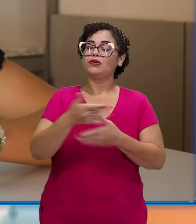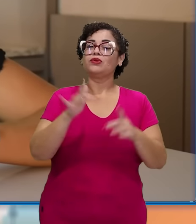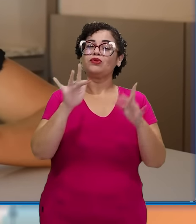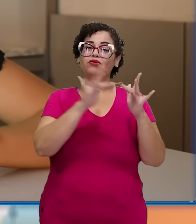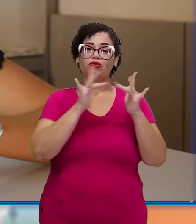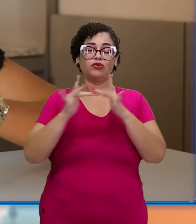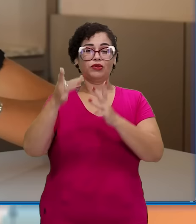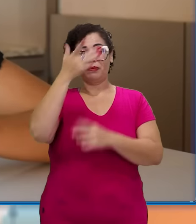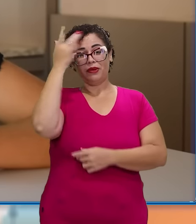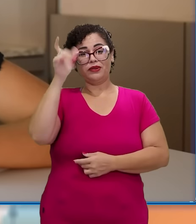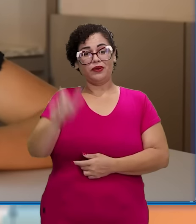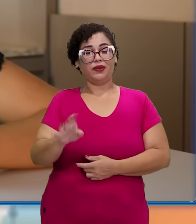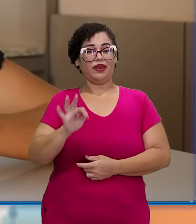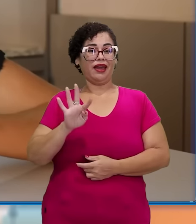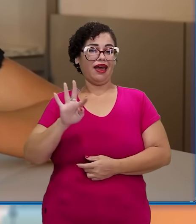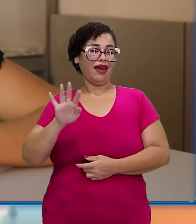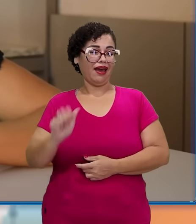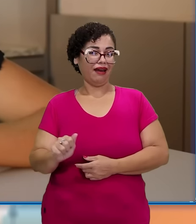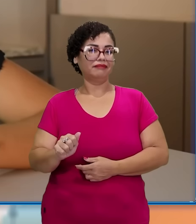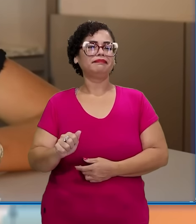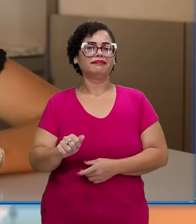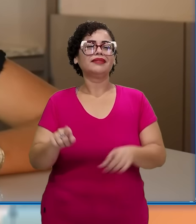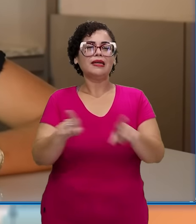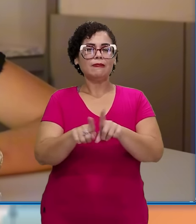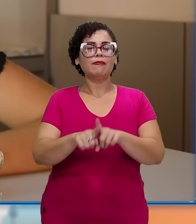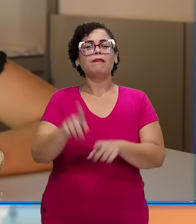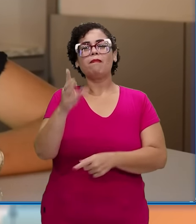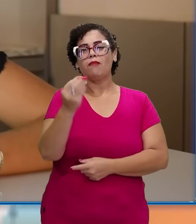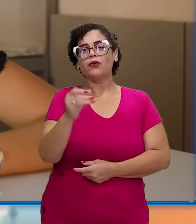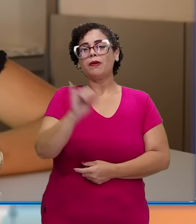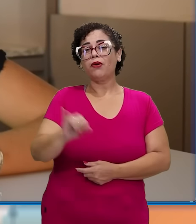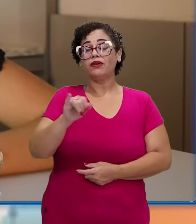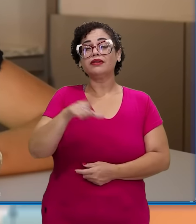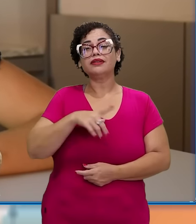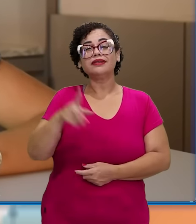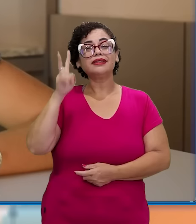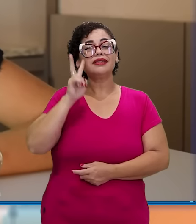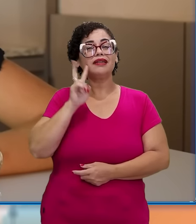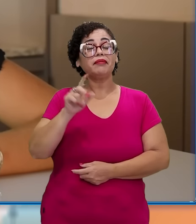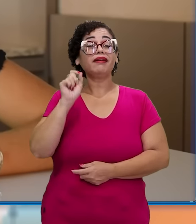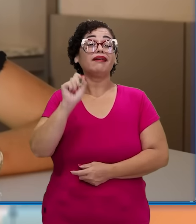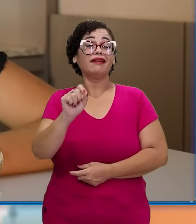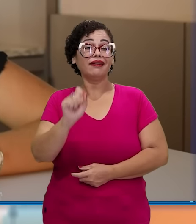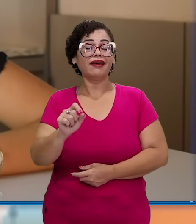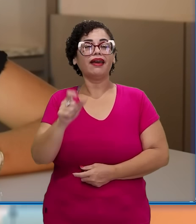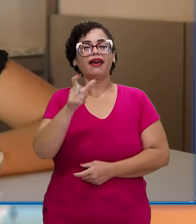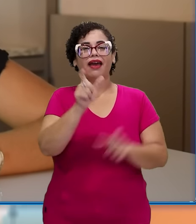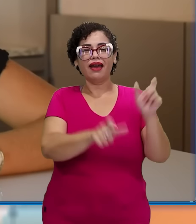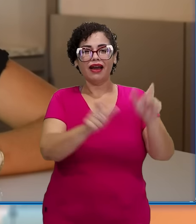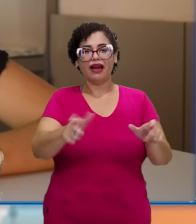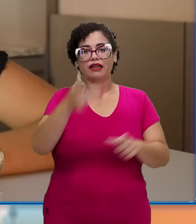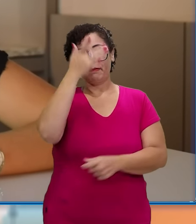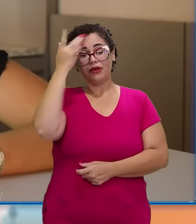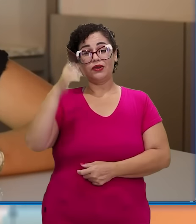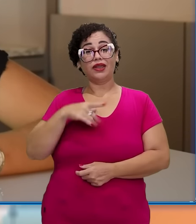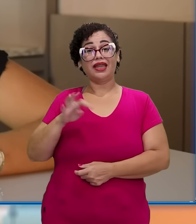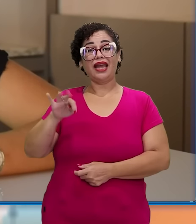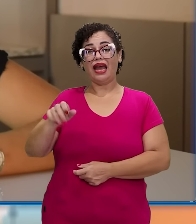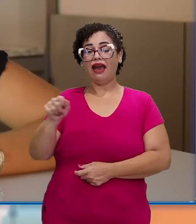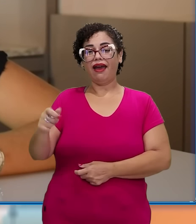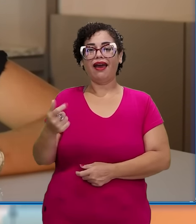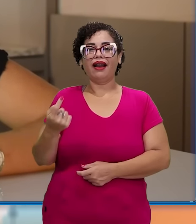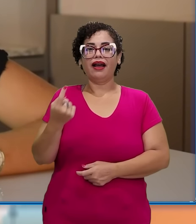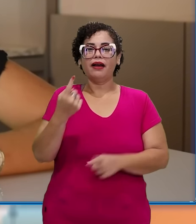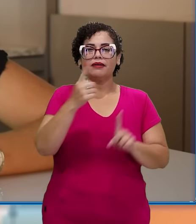interações sociais com as pessoas com tea E é muito importante ter isso em mente Lembrando que as reações da pessoa